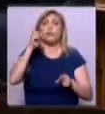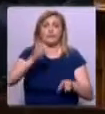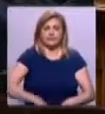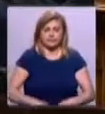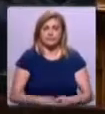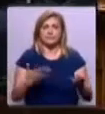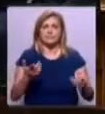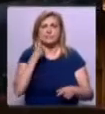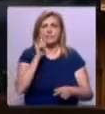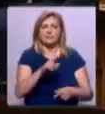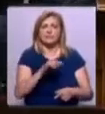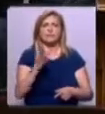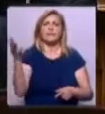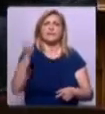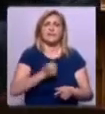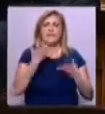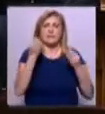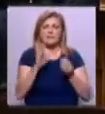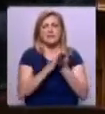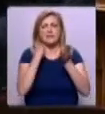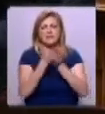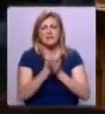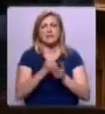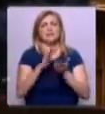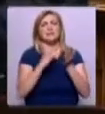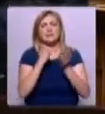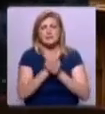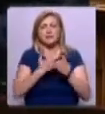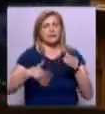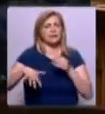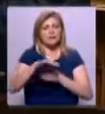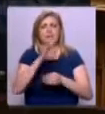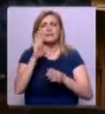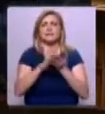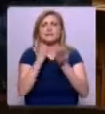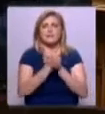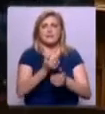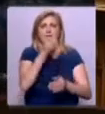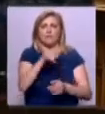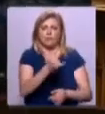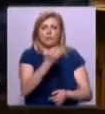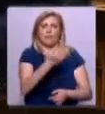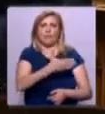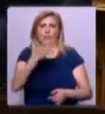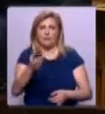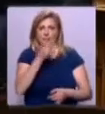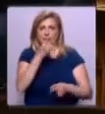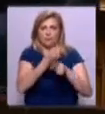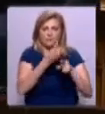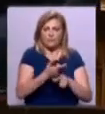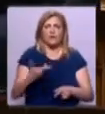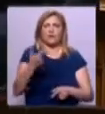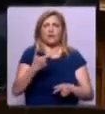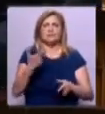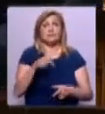Trazer o medo, trazer sempre à volta, sempre à roda, a questão de 2011, a questão da Troika, é